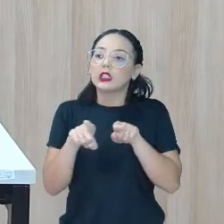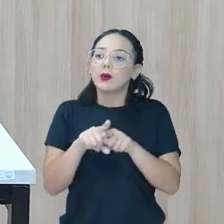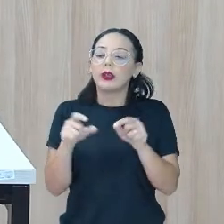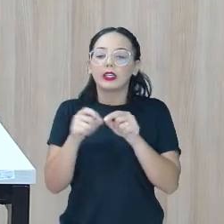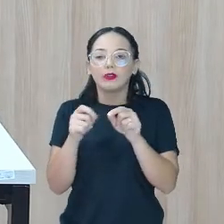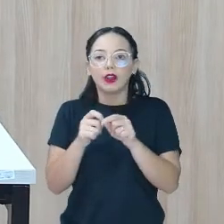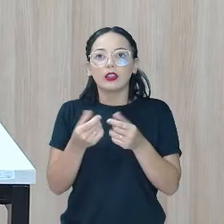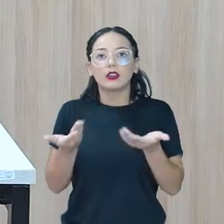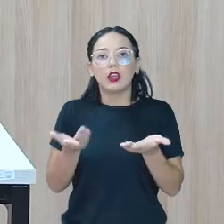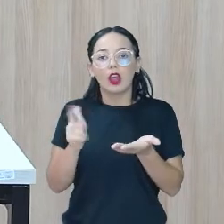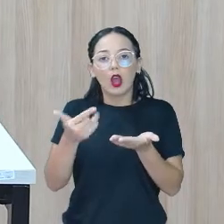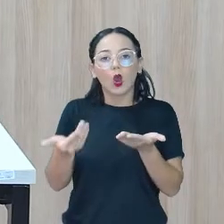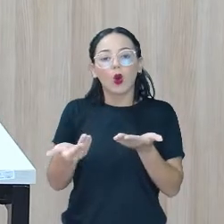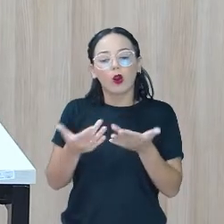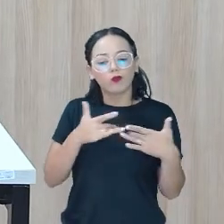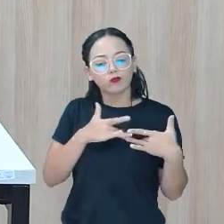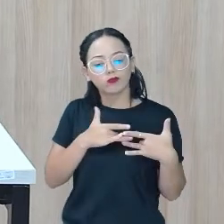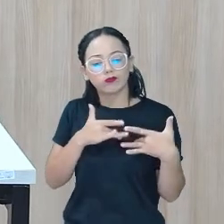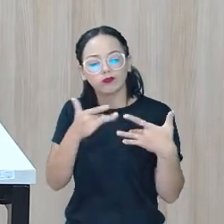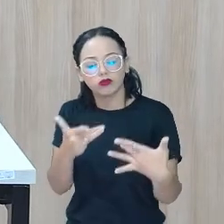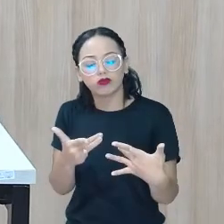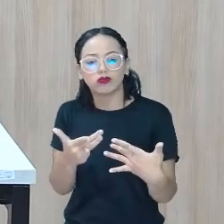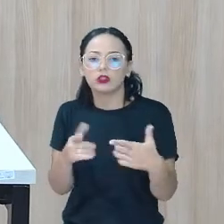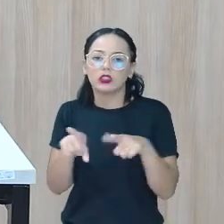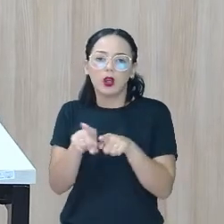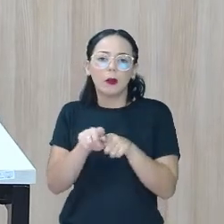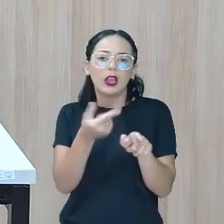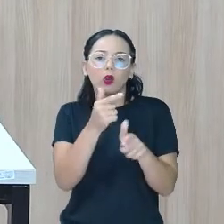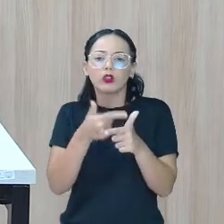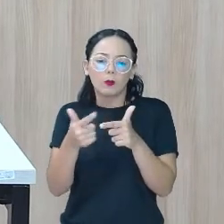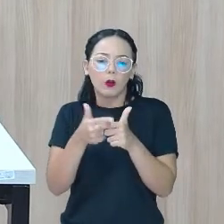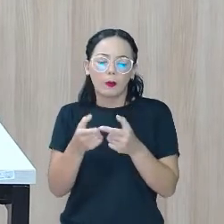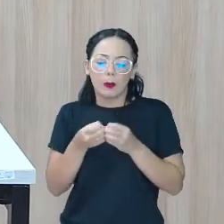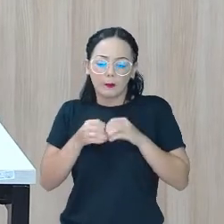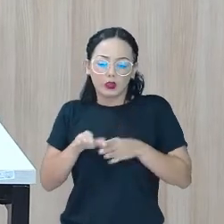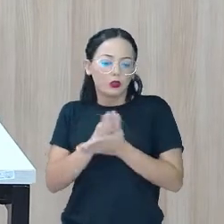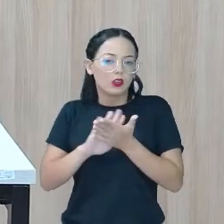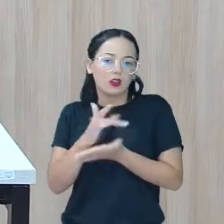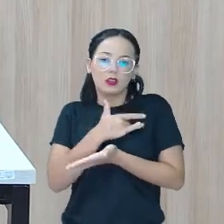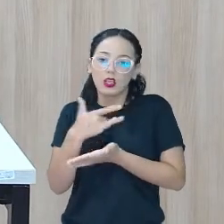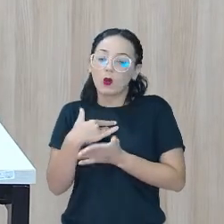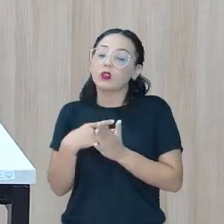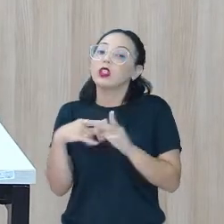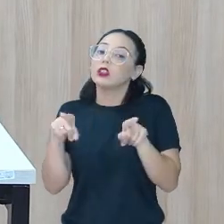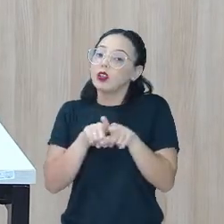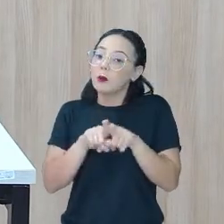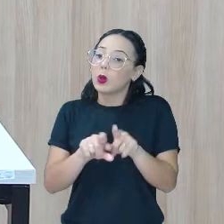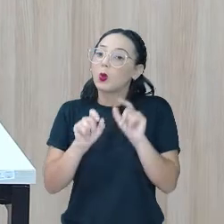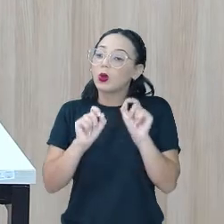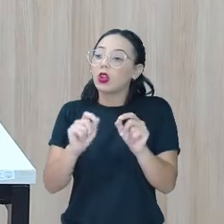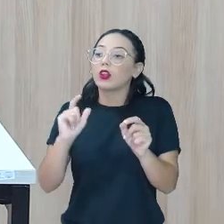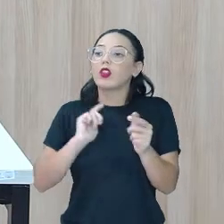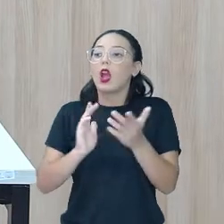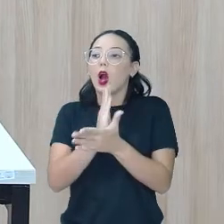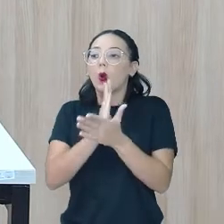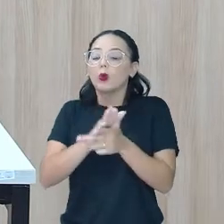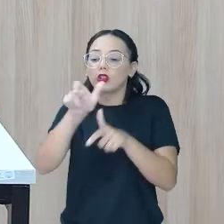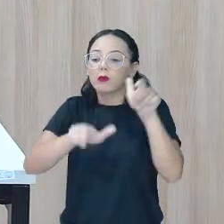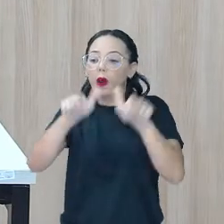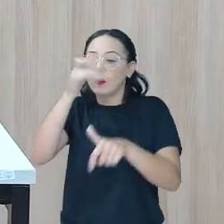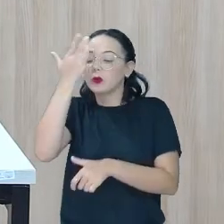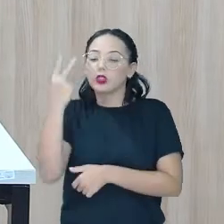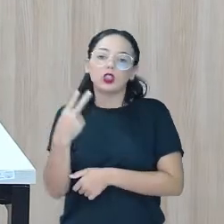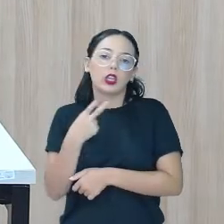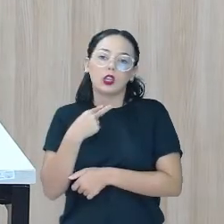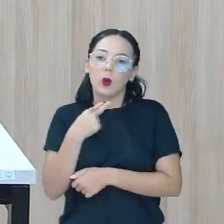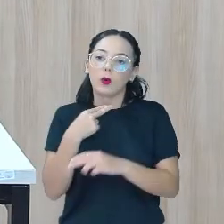fazer esse gesto, né? Isso não vai causar nenhum dano à saúde. Agora, também existem algumas pessoas que não podem